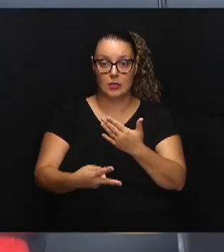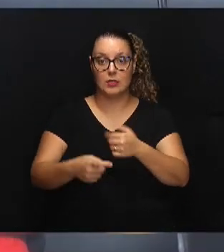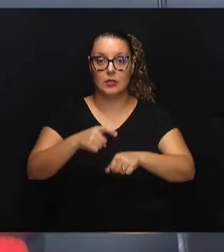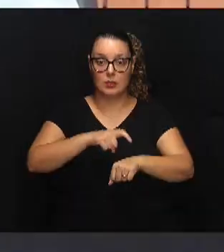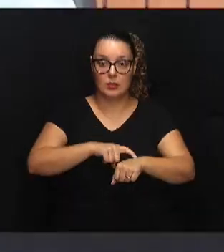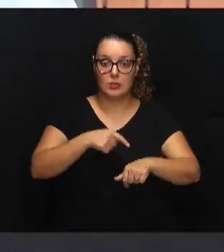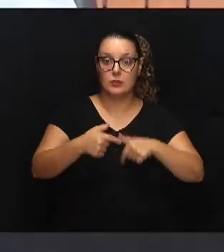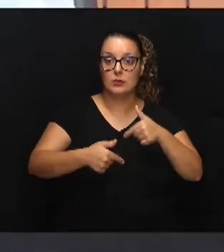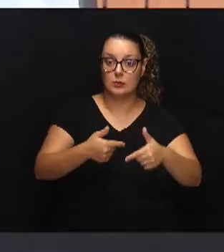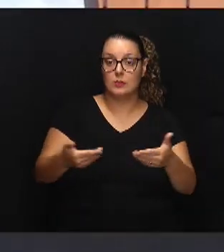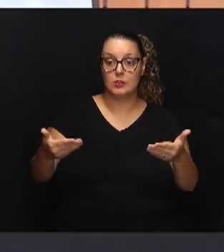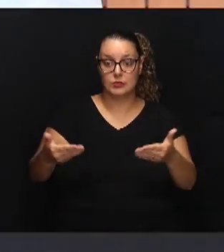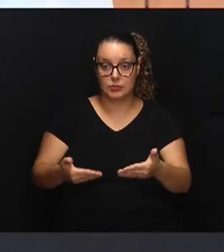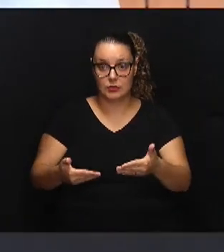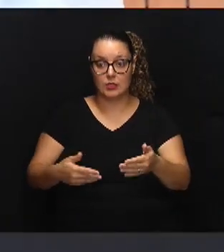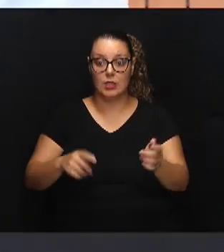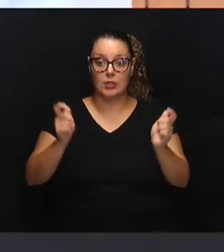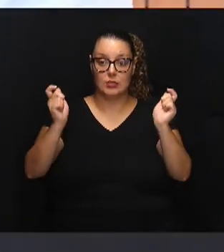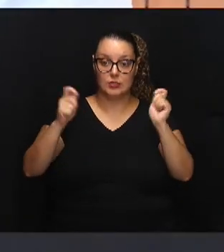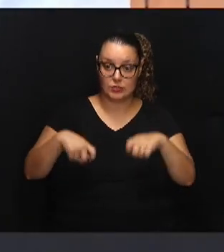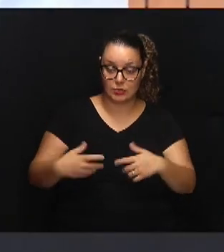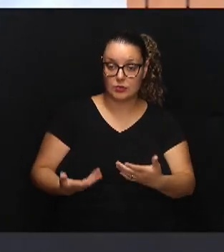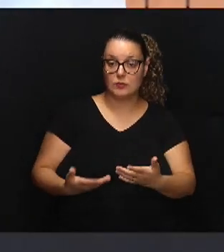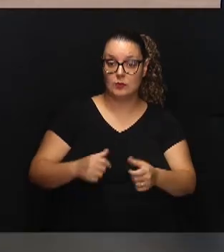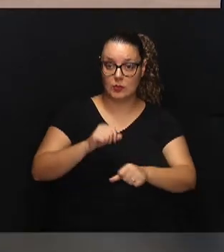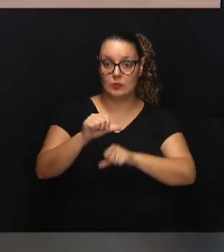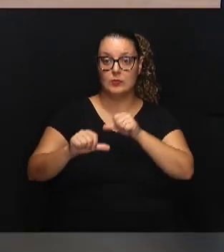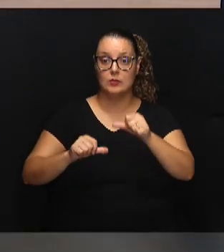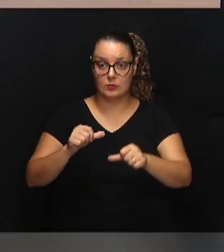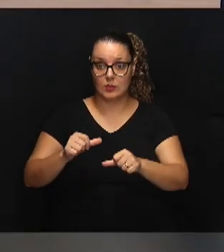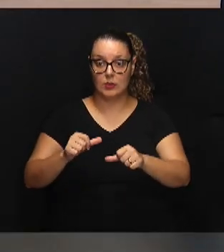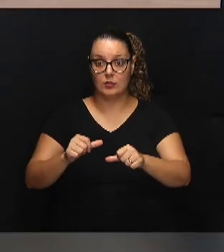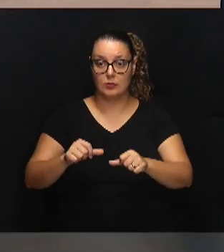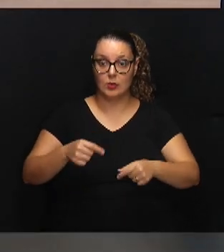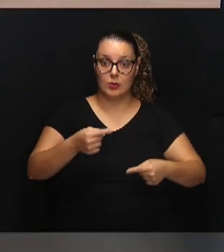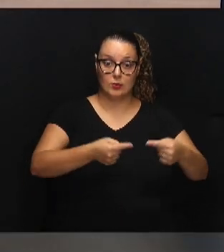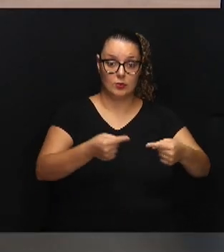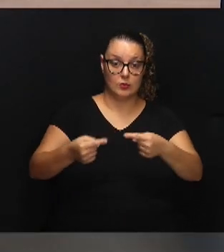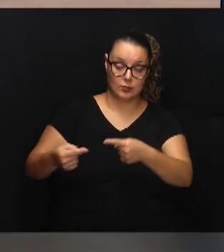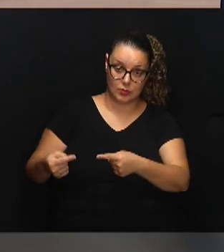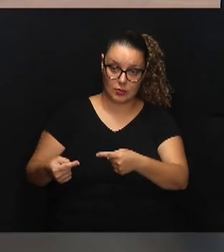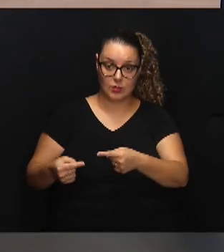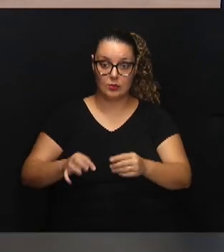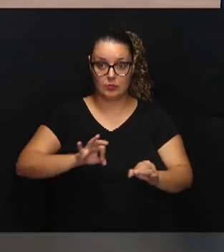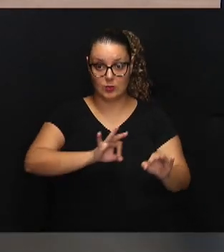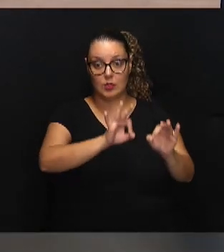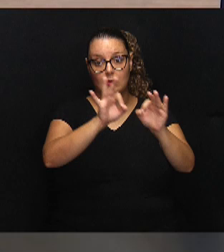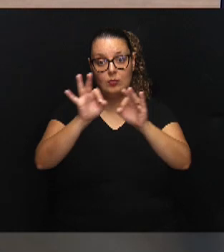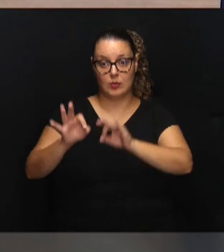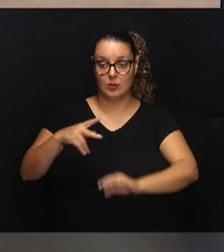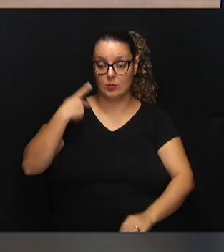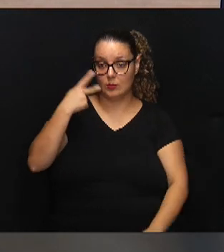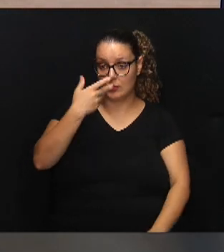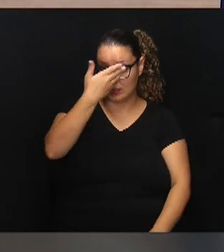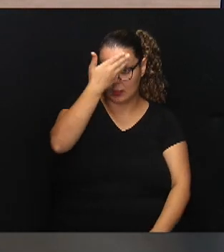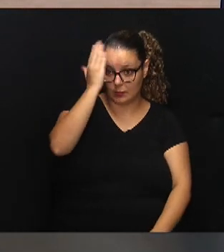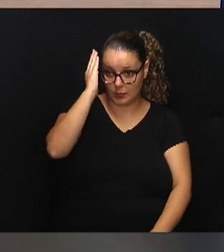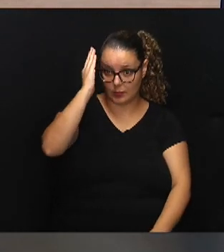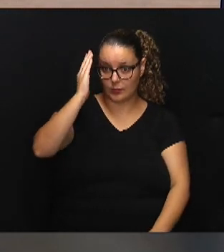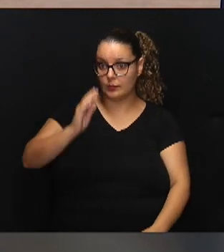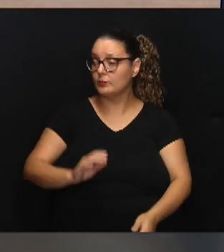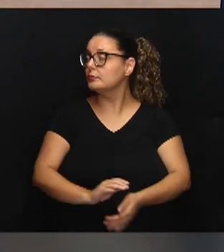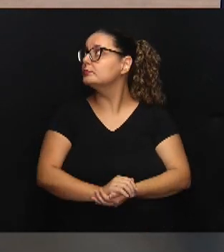horária atual e as possibilidades de mudança. O debate também foi acompanhado pelo vereador Luiz